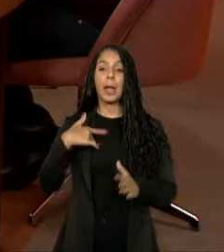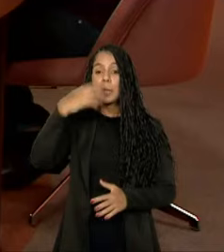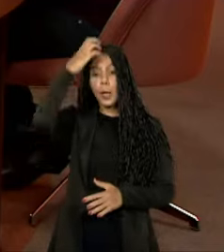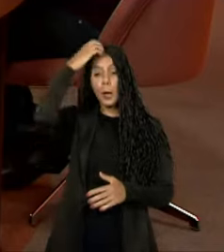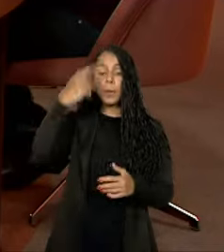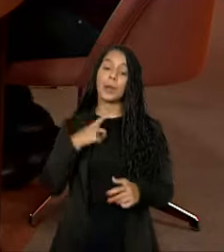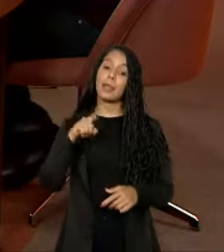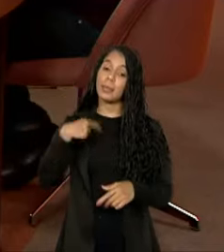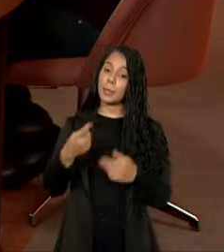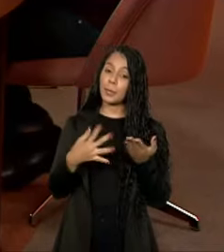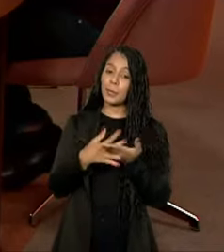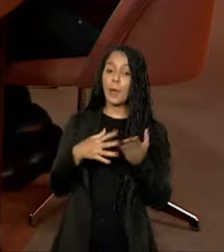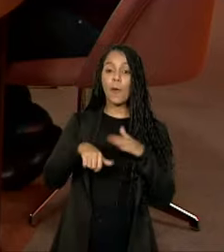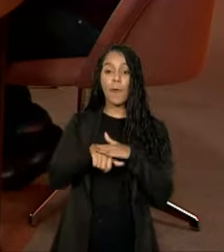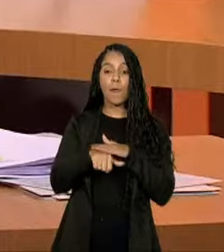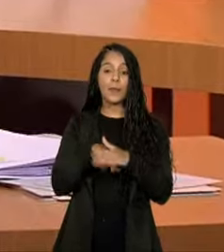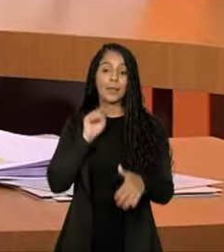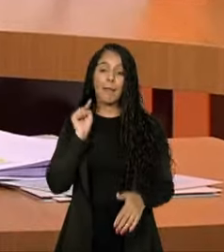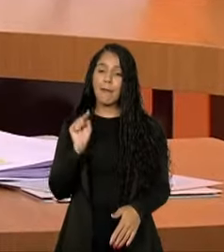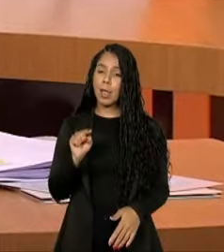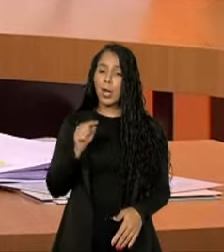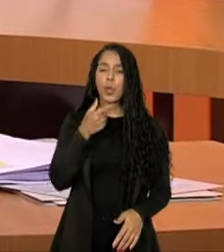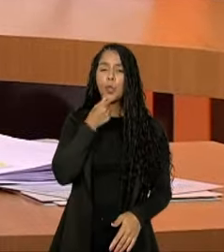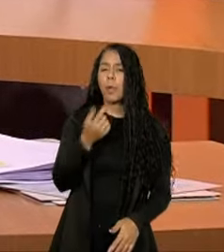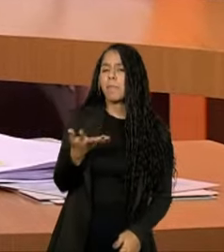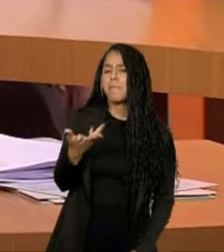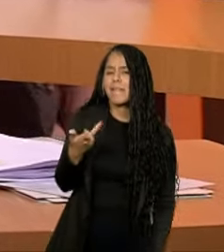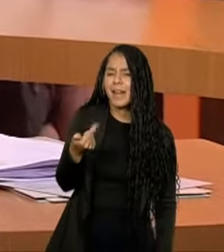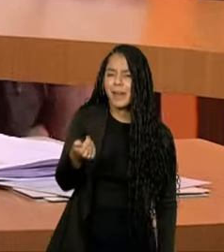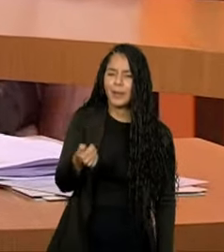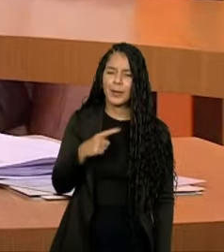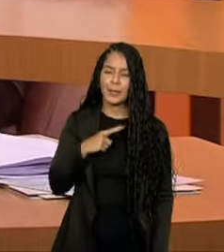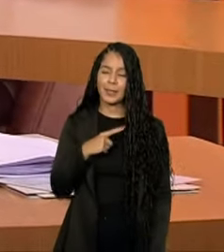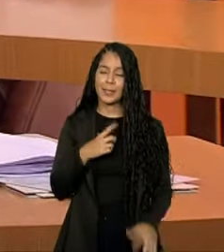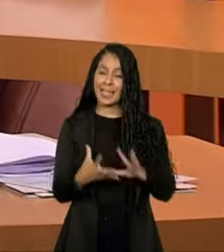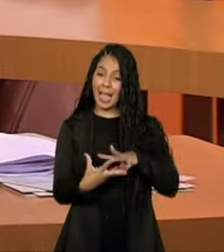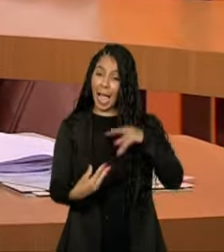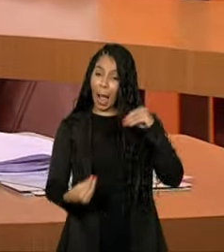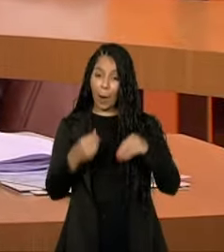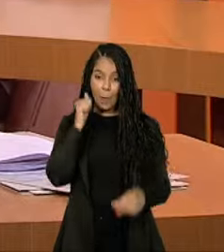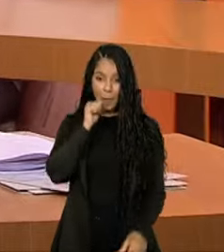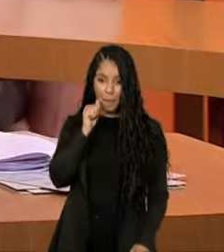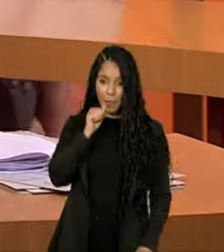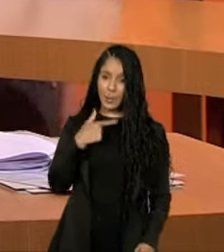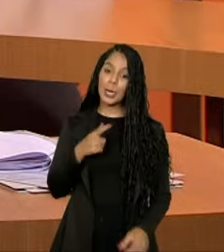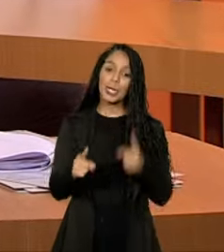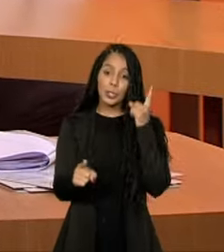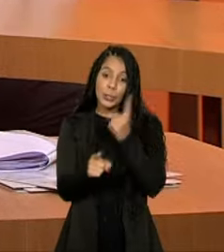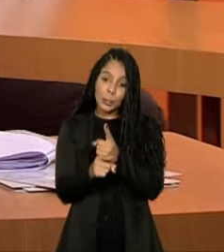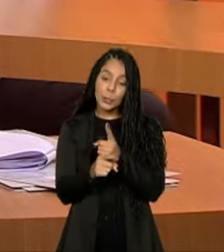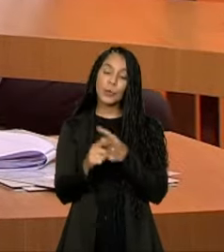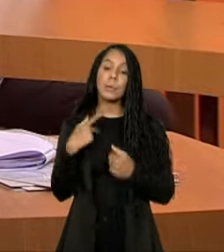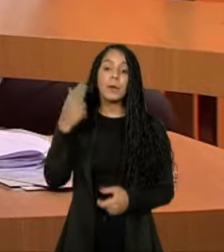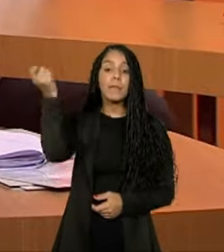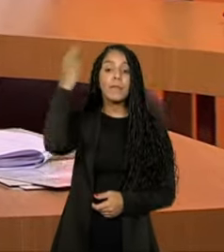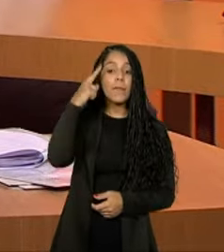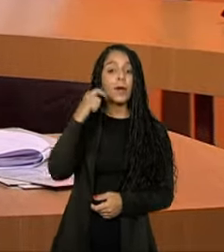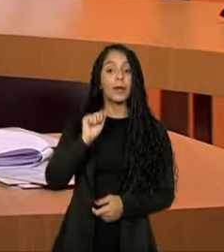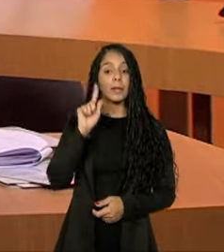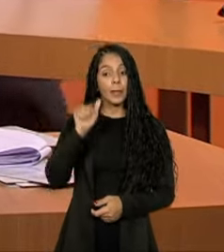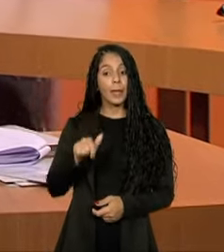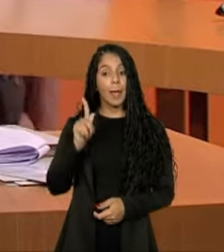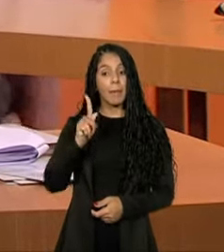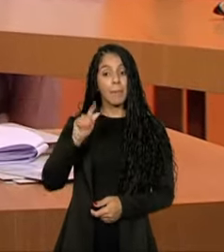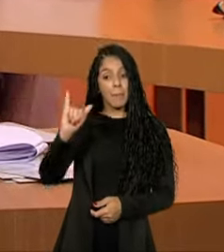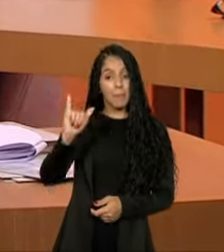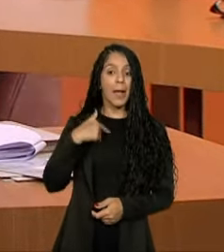Agora, depois do intervalo, eu quero conversar com ele. Esse homem maravilhoso, gente, que tem uma alma feminina, que descobriu uma vocação, gente, ser pai. Vocês já viram por esse